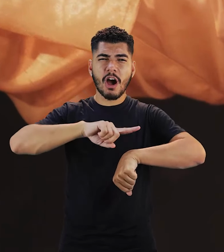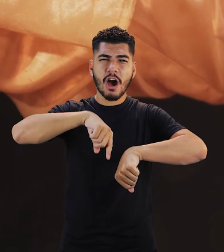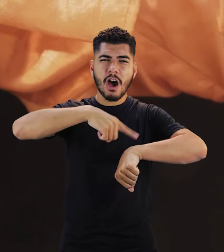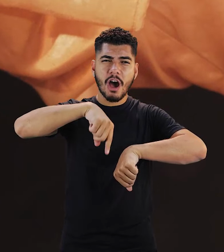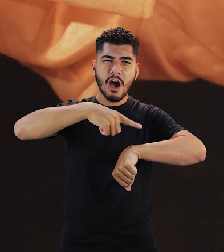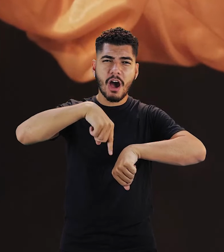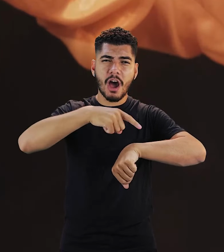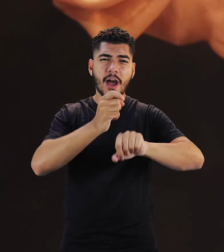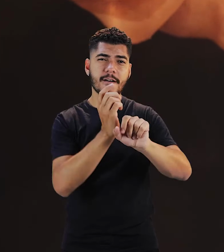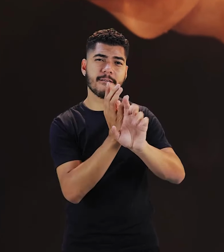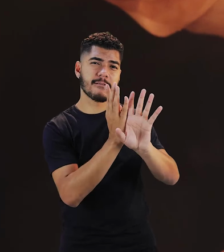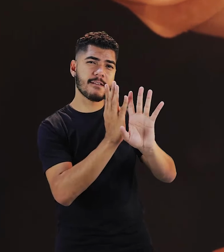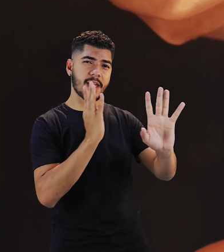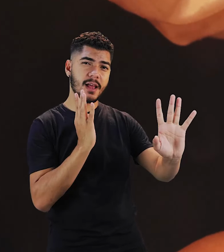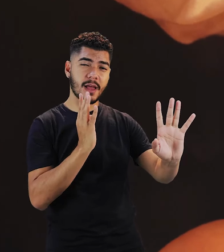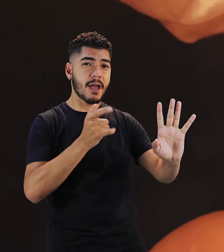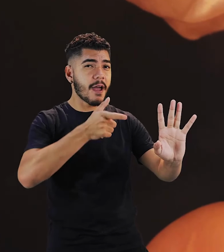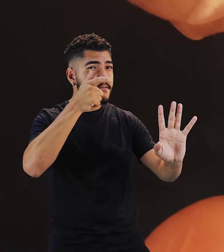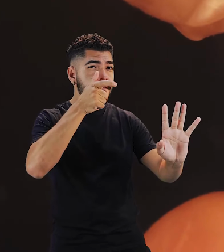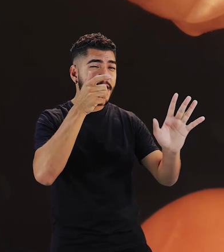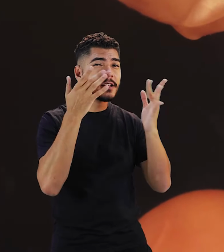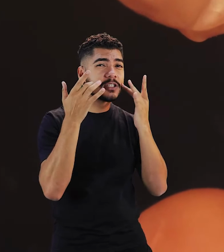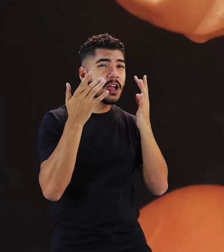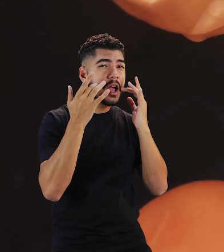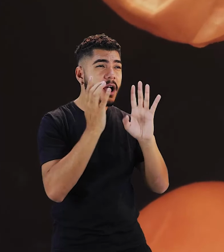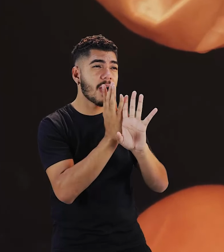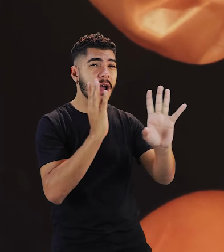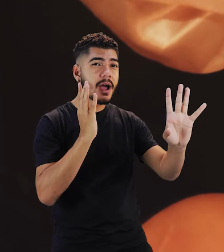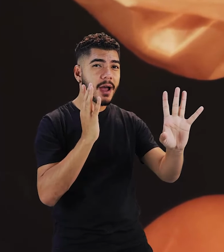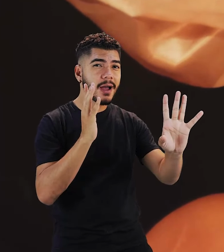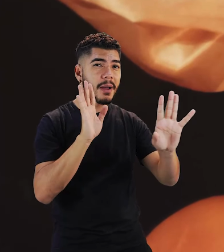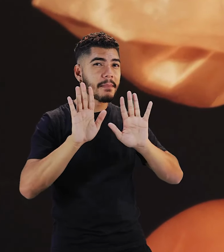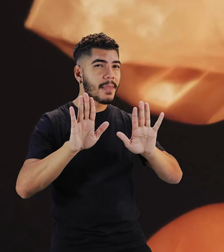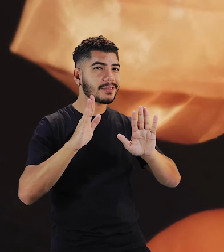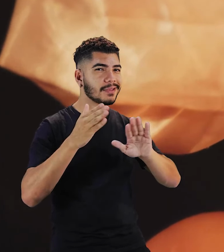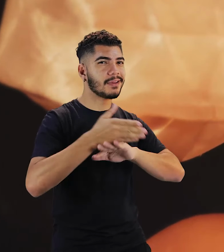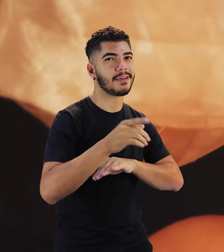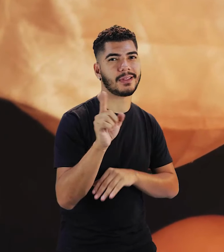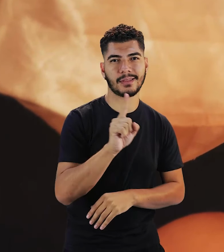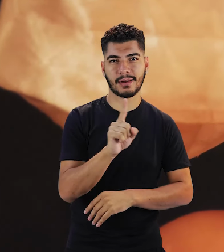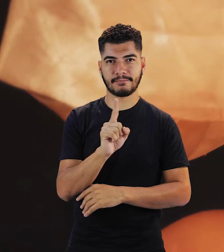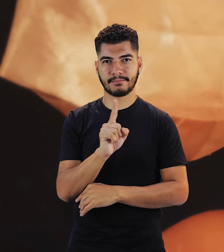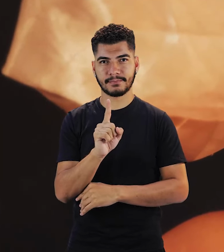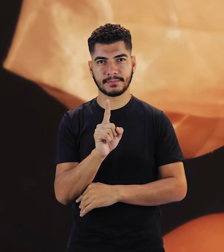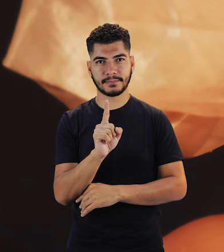fila para assistir um espetáculo e não entrar.